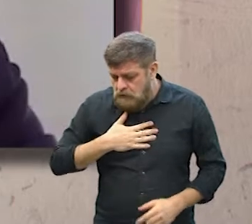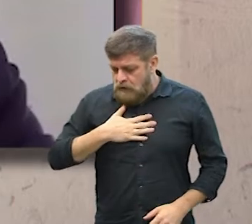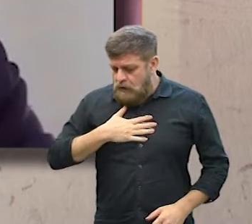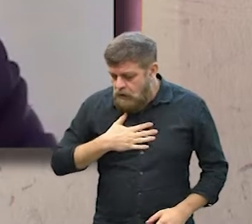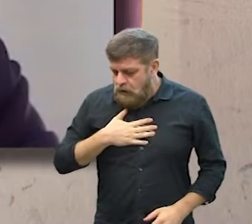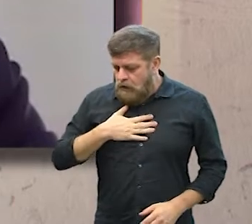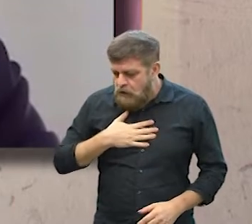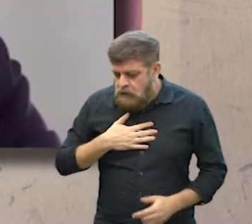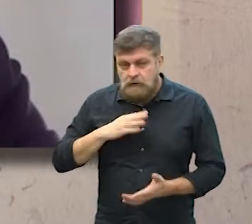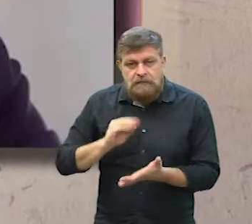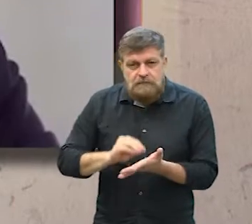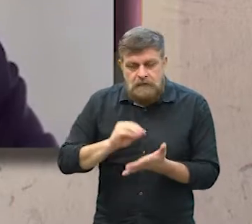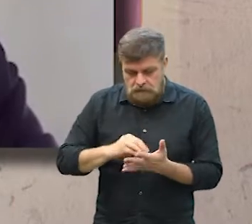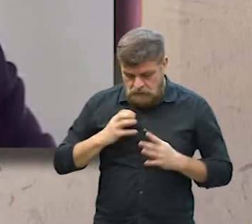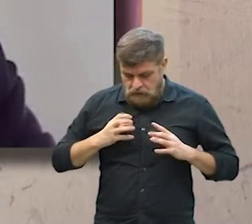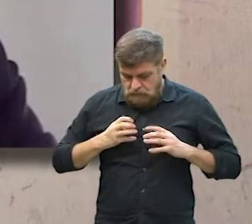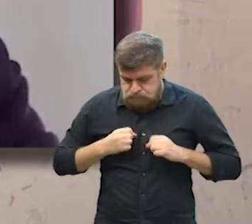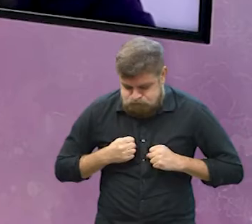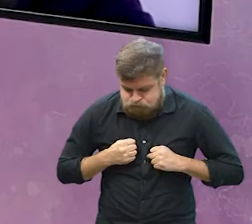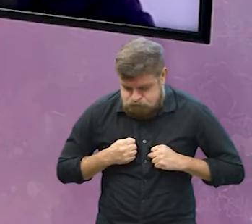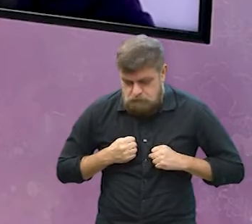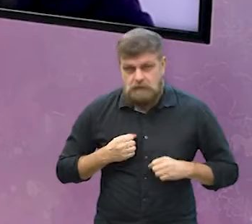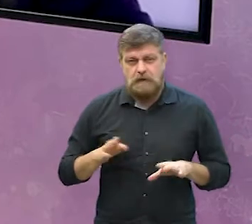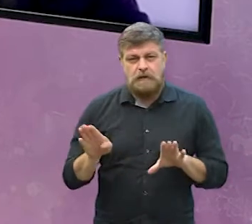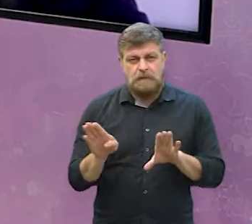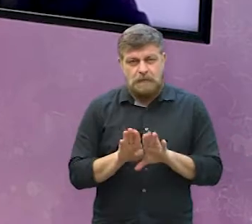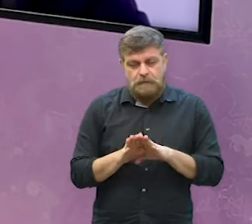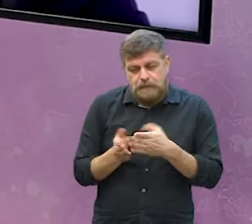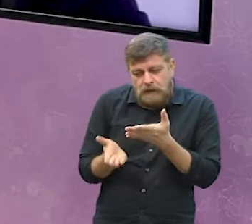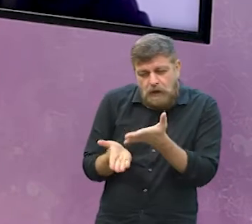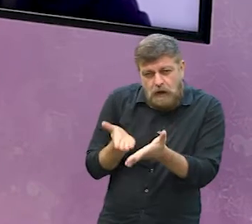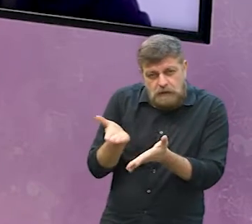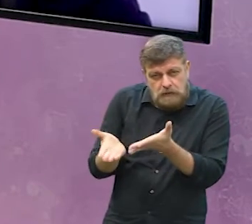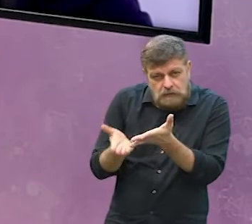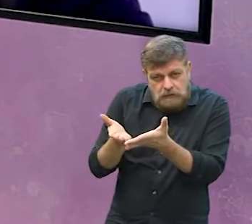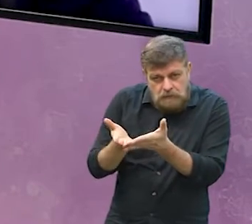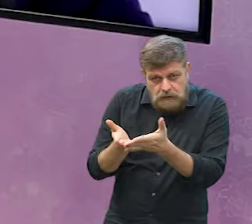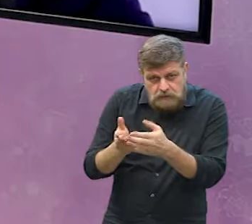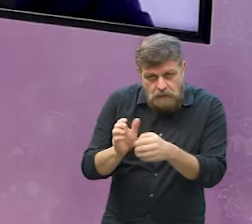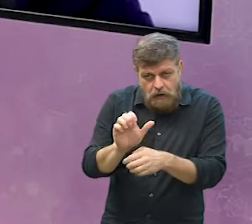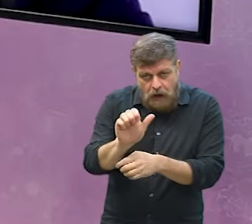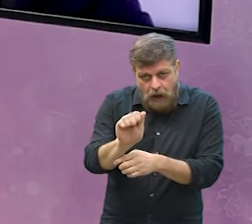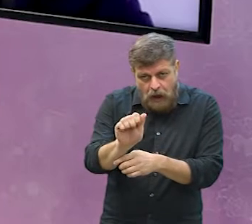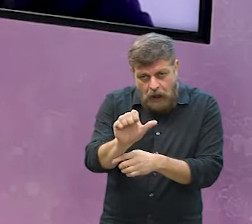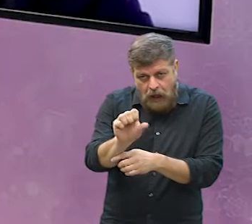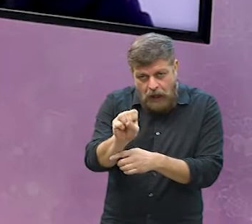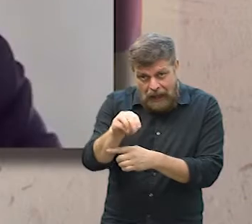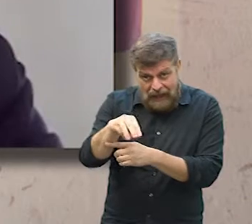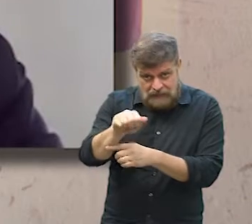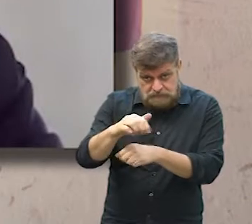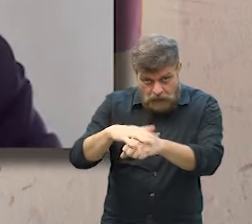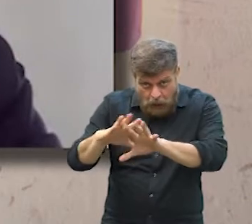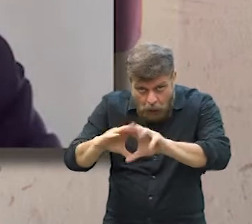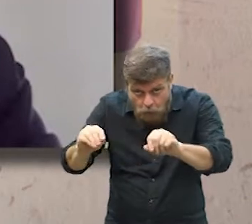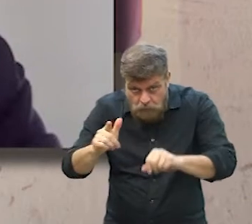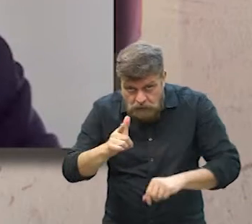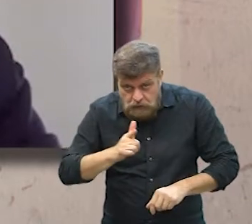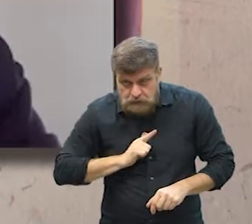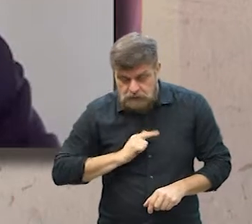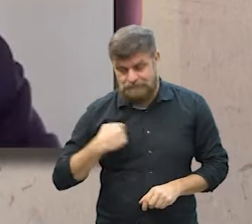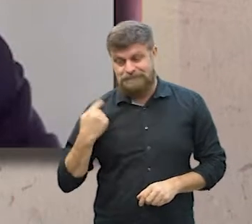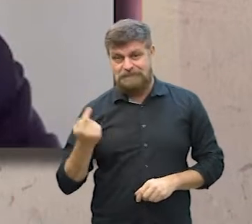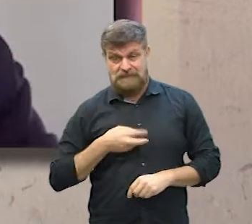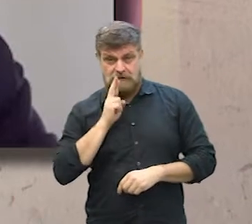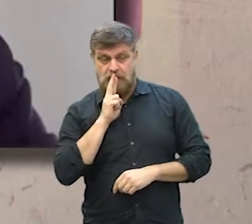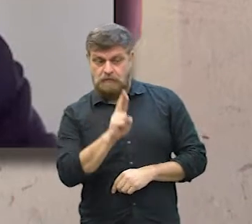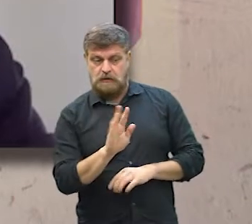crises de falta de ar, de obstrução das vias aéreas. A gente falou em tratamento. A asma tem cura, doutor? A gente costuma